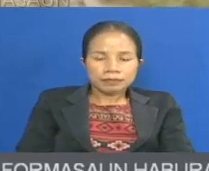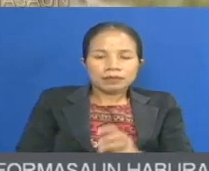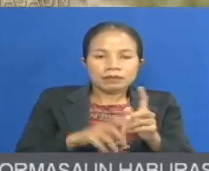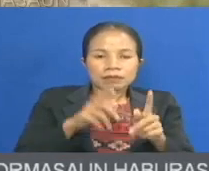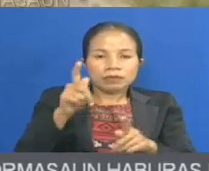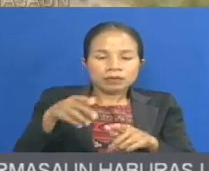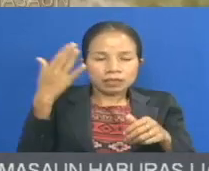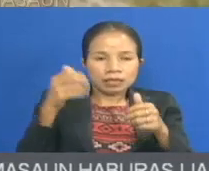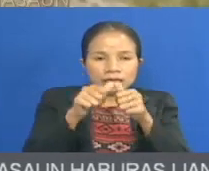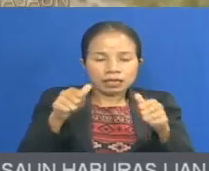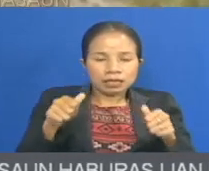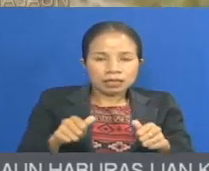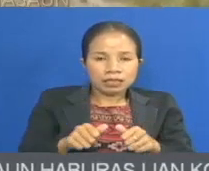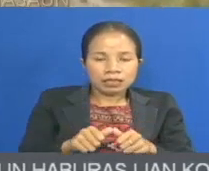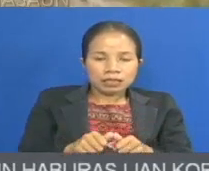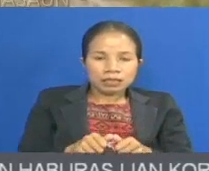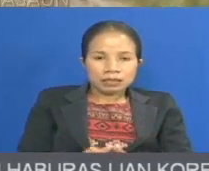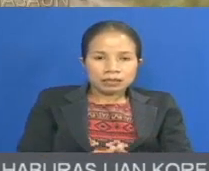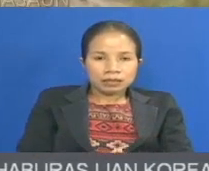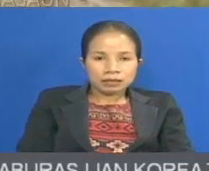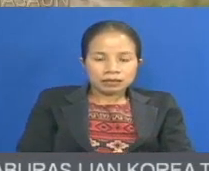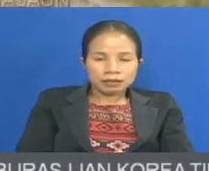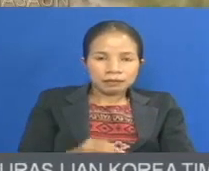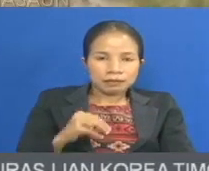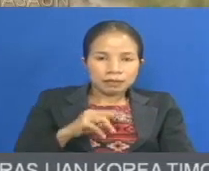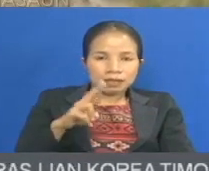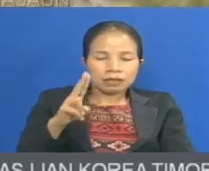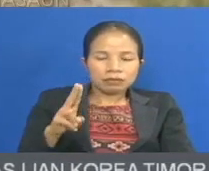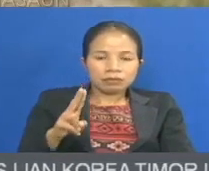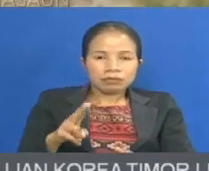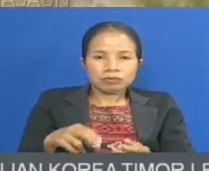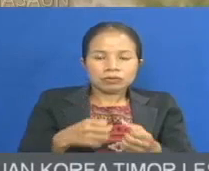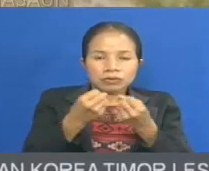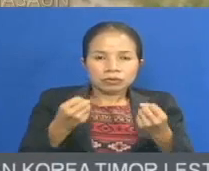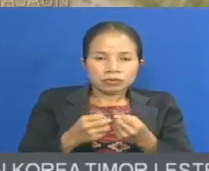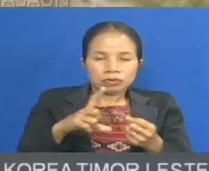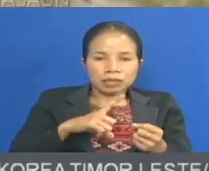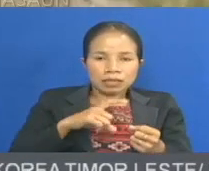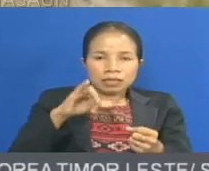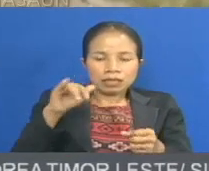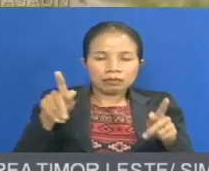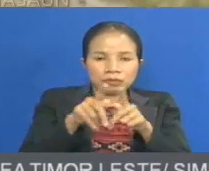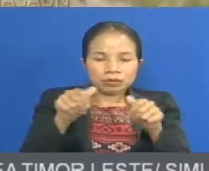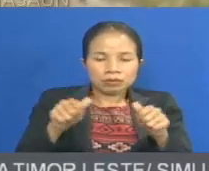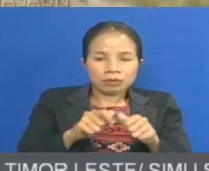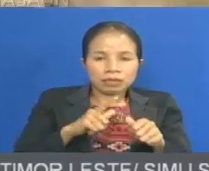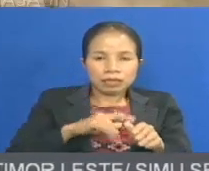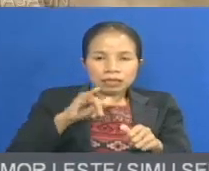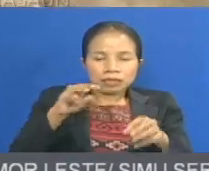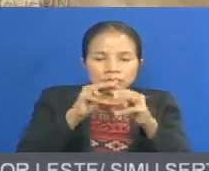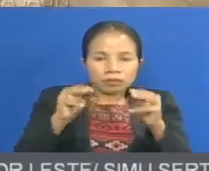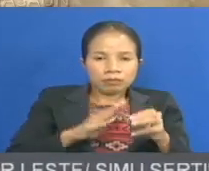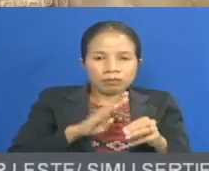População e aldeia da Waduka, dessa série, Maluru no Ossoliro, suco Lelalai, posto administrativo que lhe cai